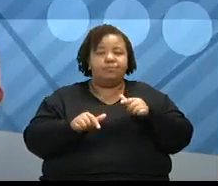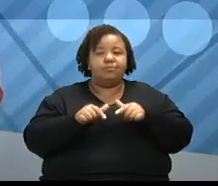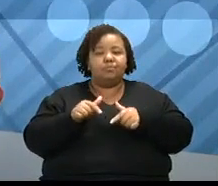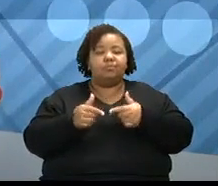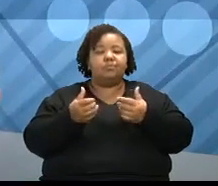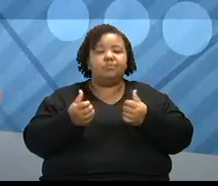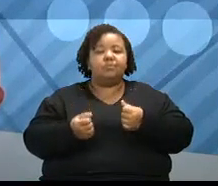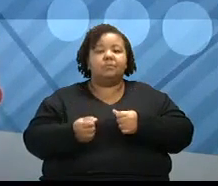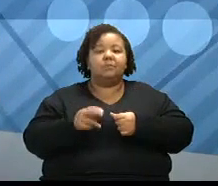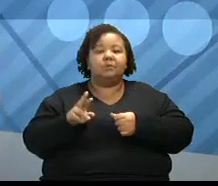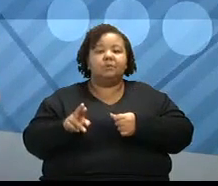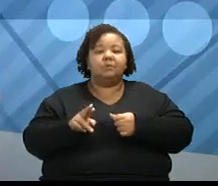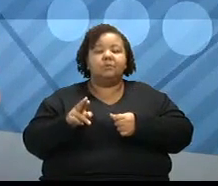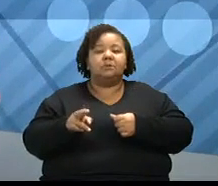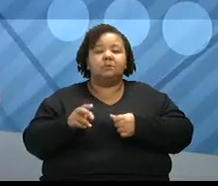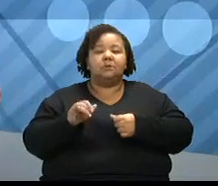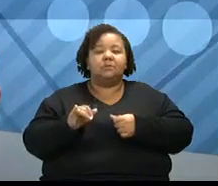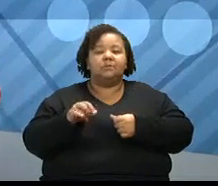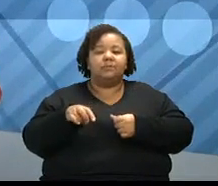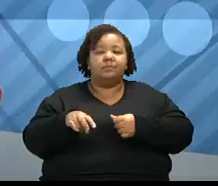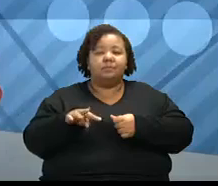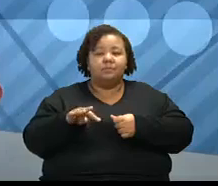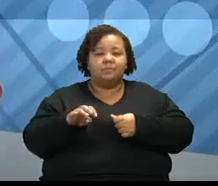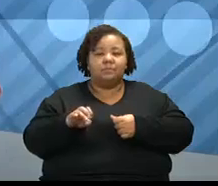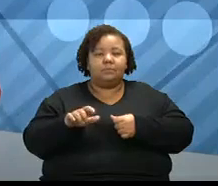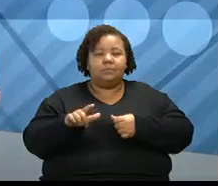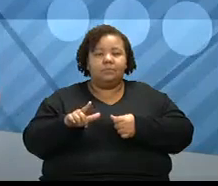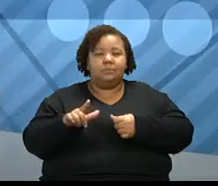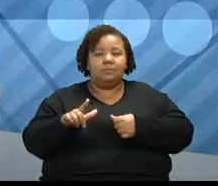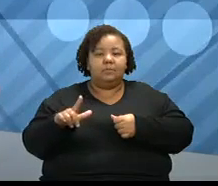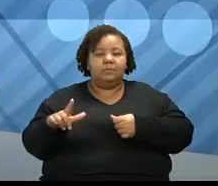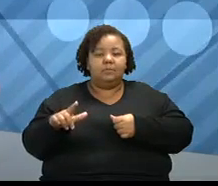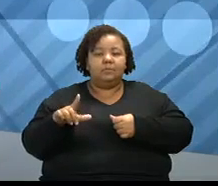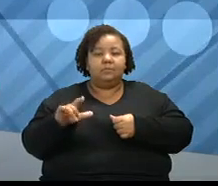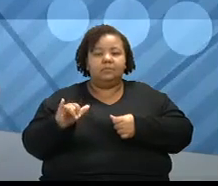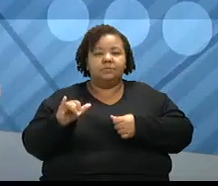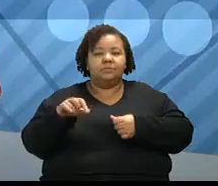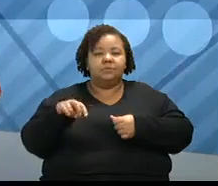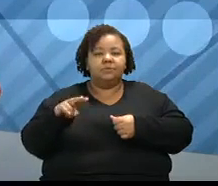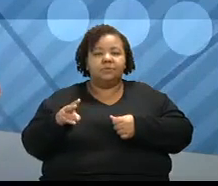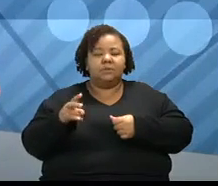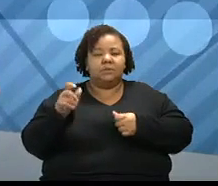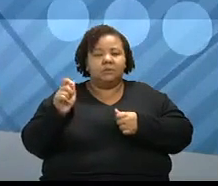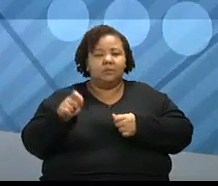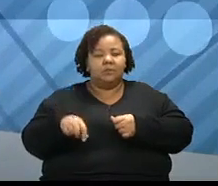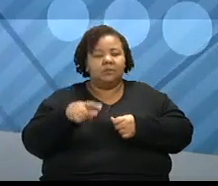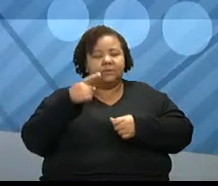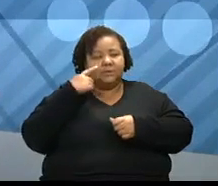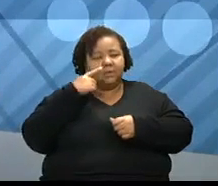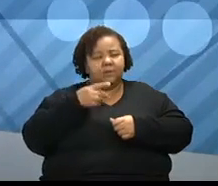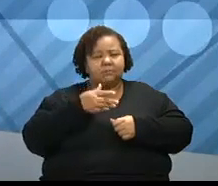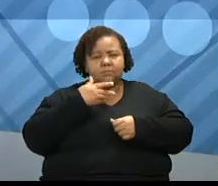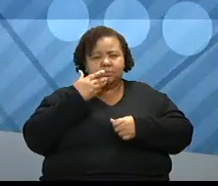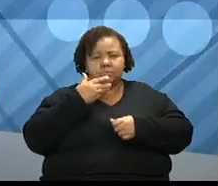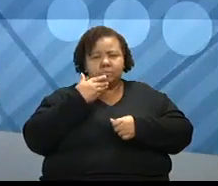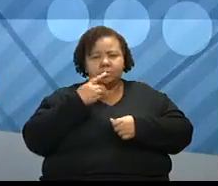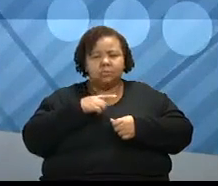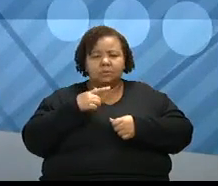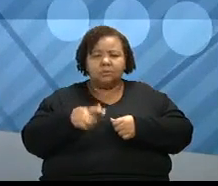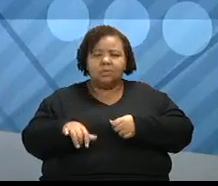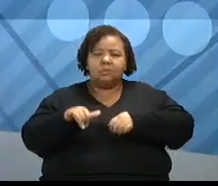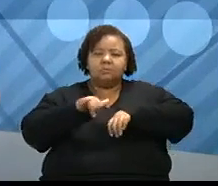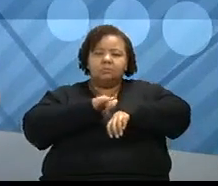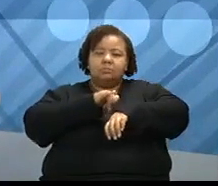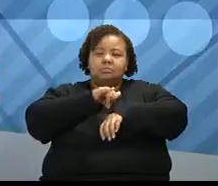precisaremos empregar as integrais de linha. Mas nós vamos verificar se é possível facilitar esse cálculo. Será que existe uma estratégia